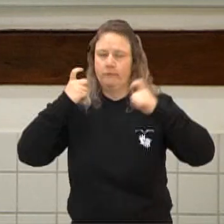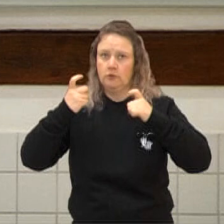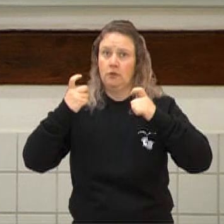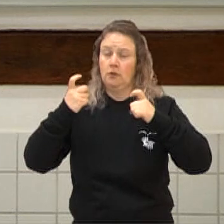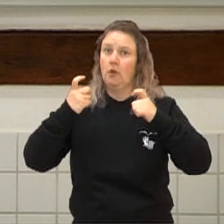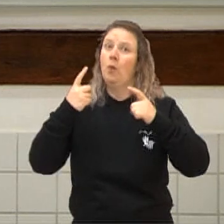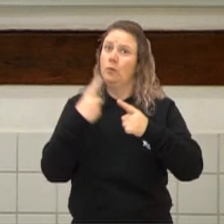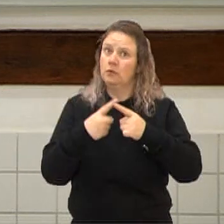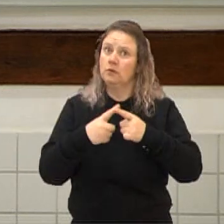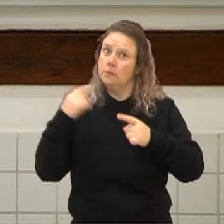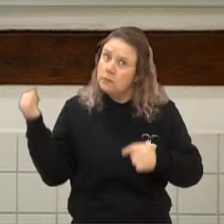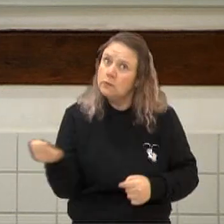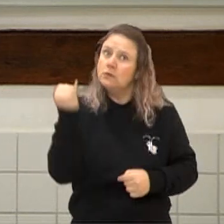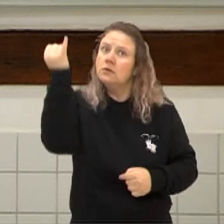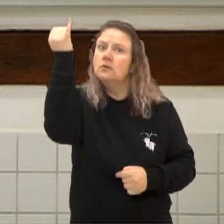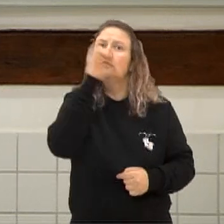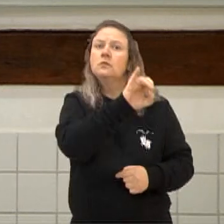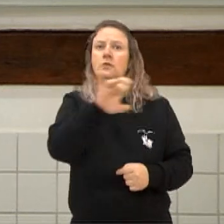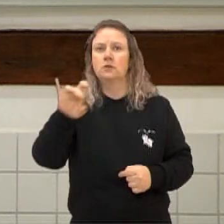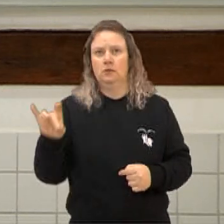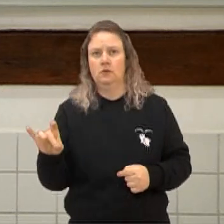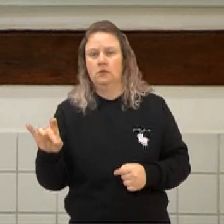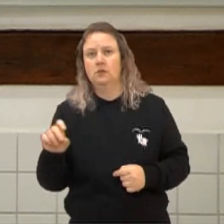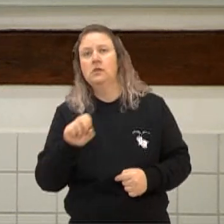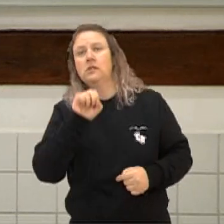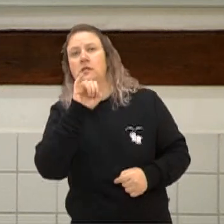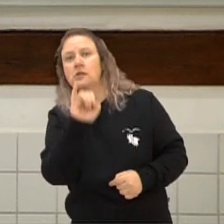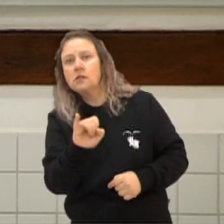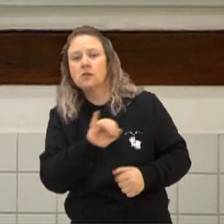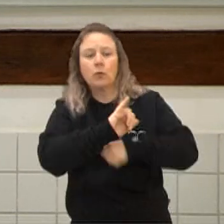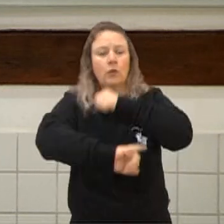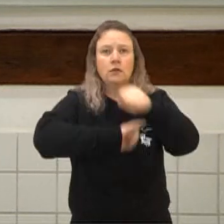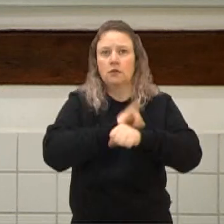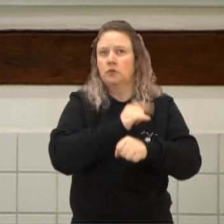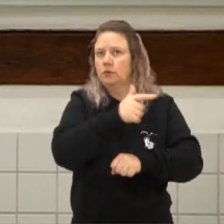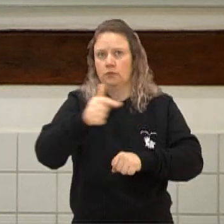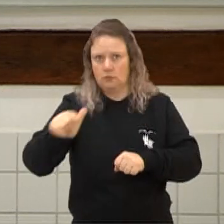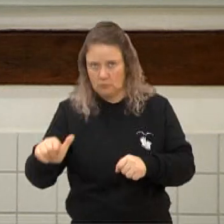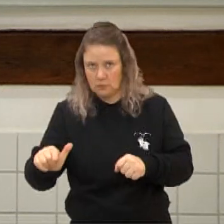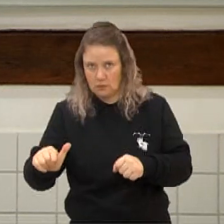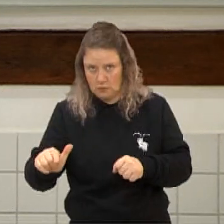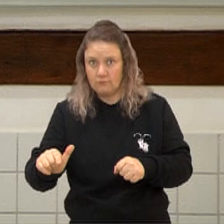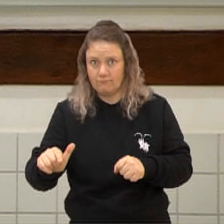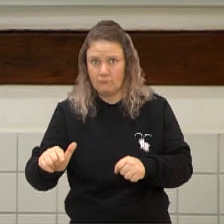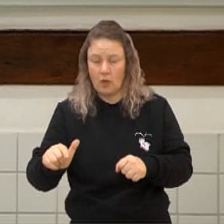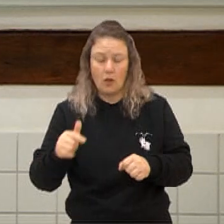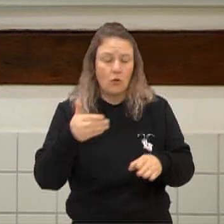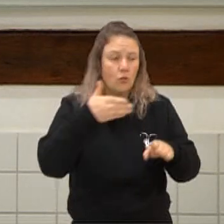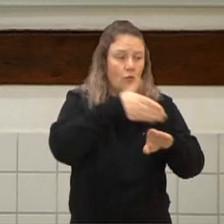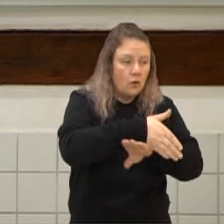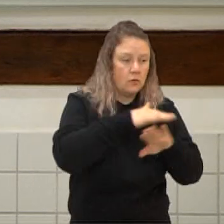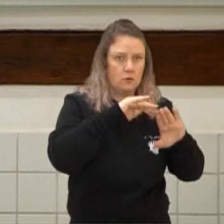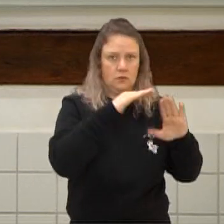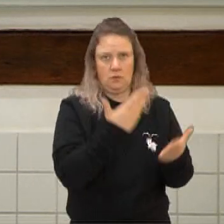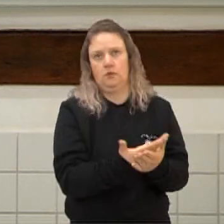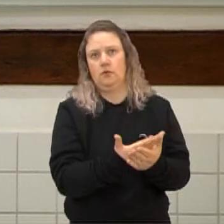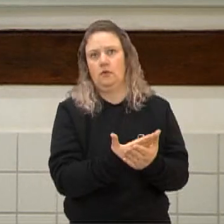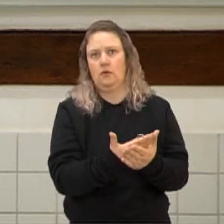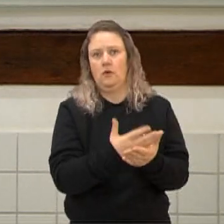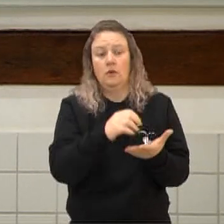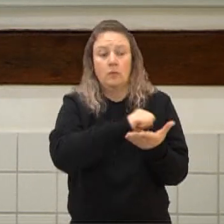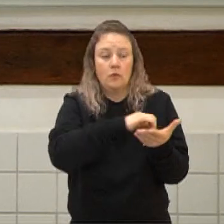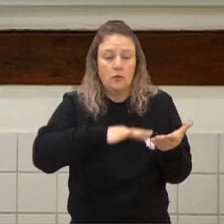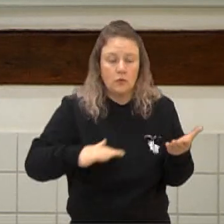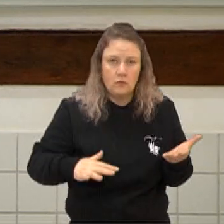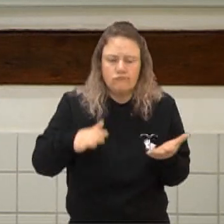você. E você está retirando a atividade impressa na escola se você não tem acesso à internet? Não deixe de fazer isso,